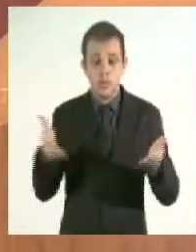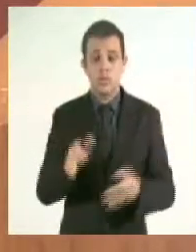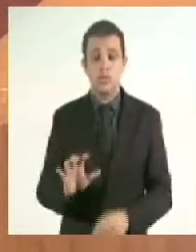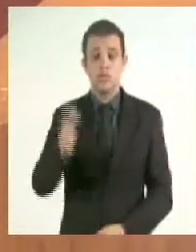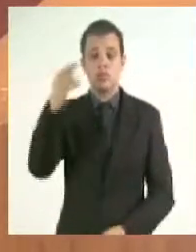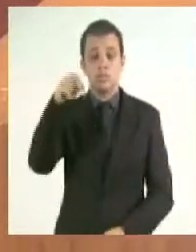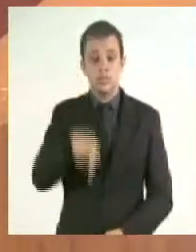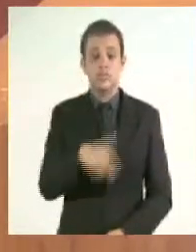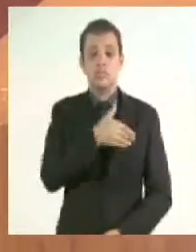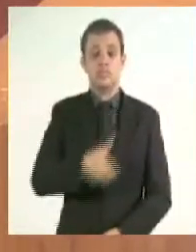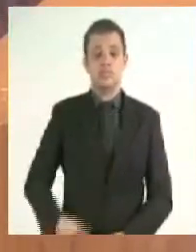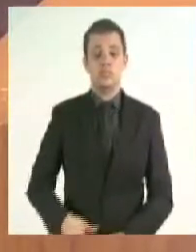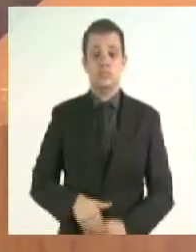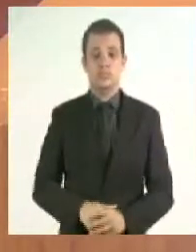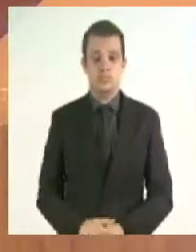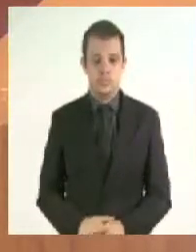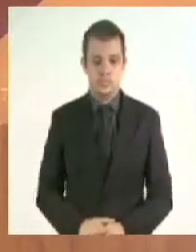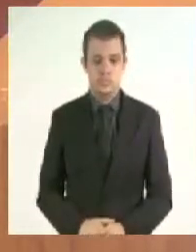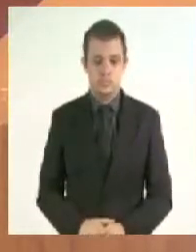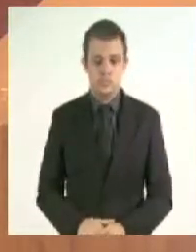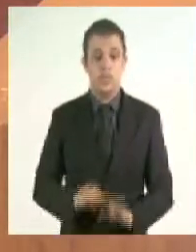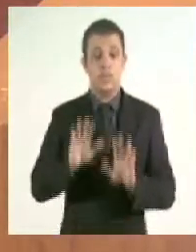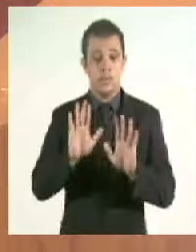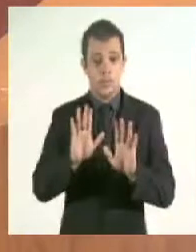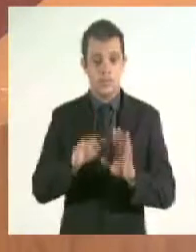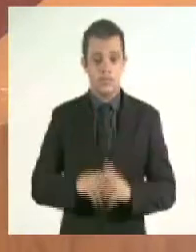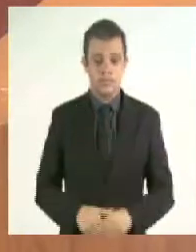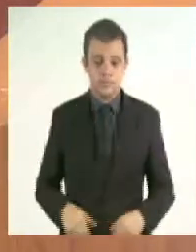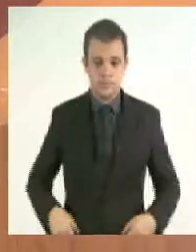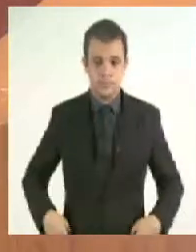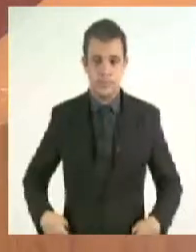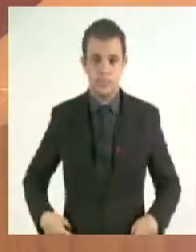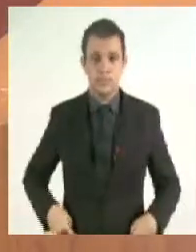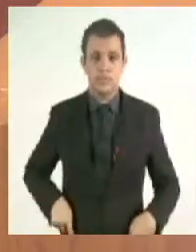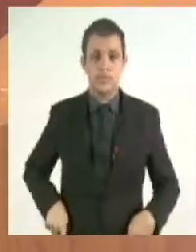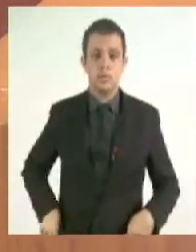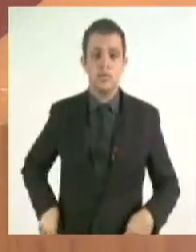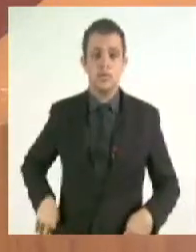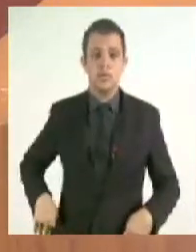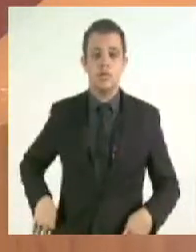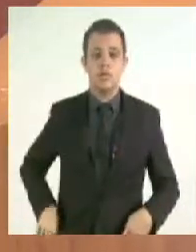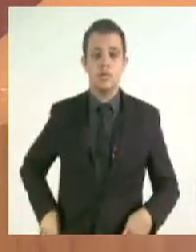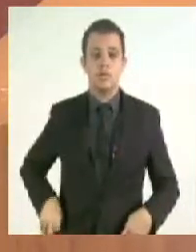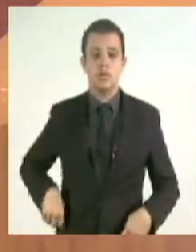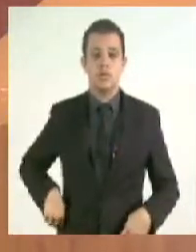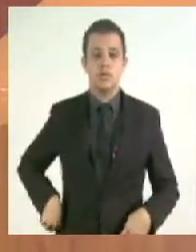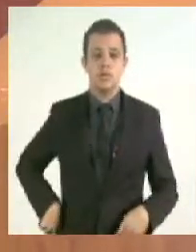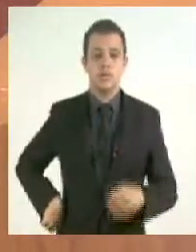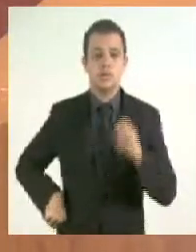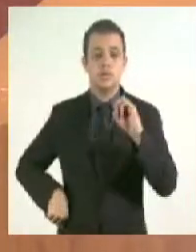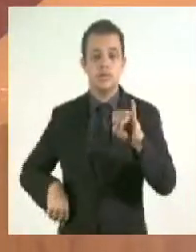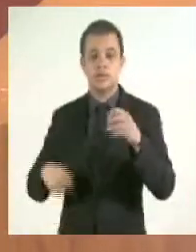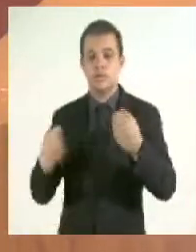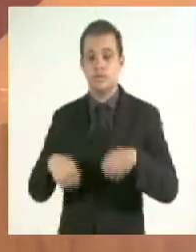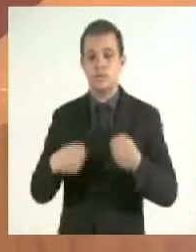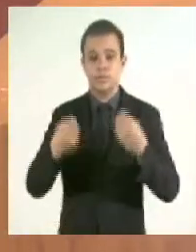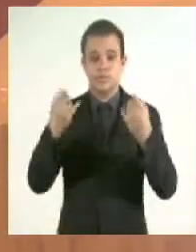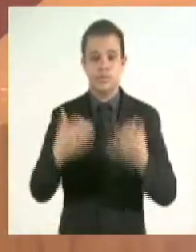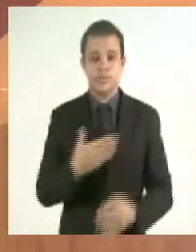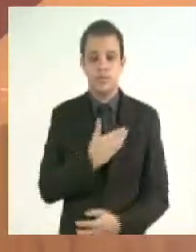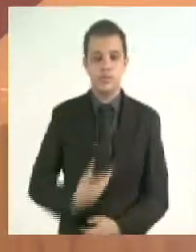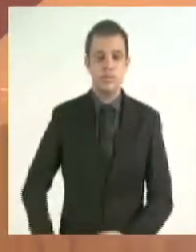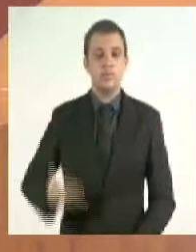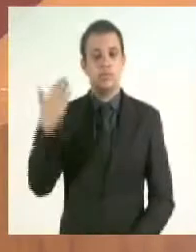momento. Agora, se precisa fazer uma discussão sobre o governo passado, ok, eu acredito também que